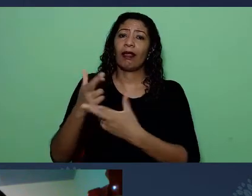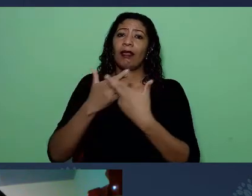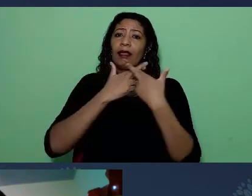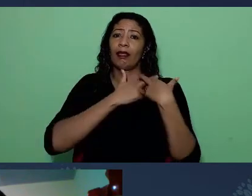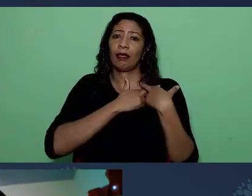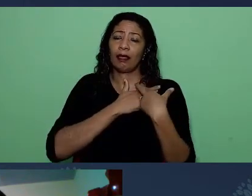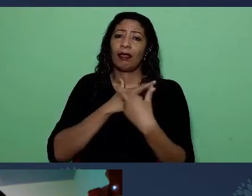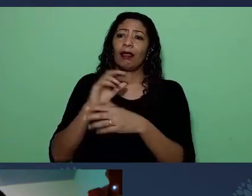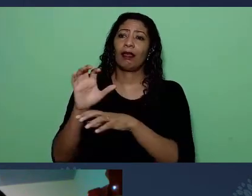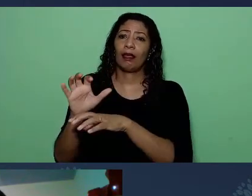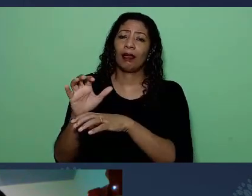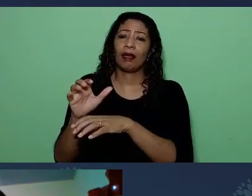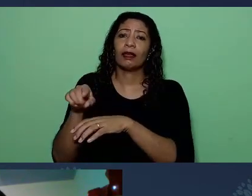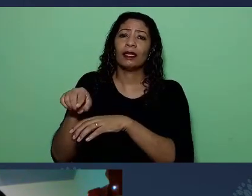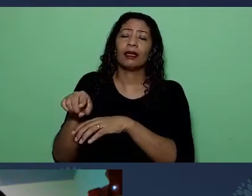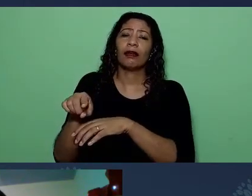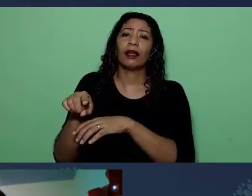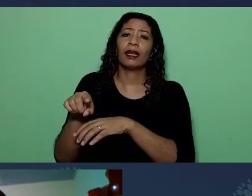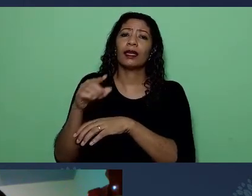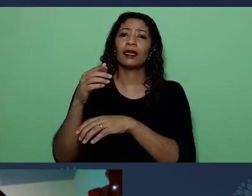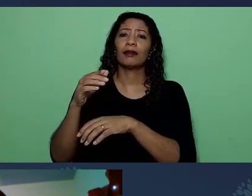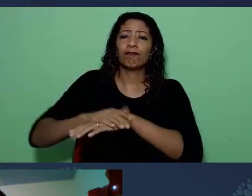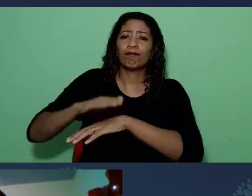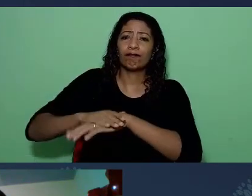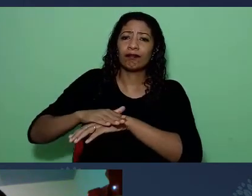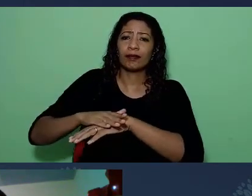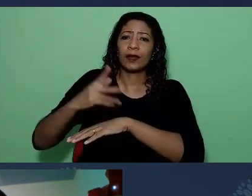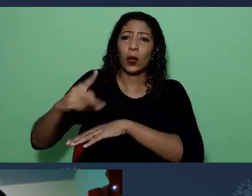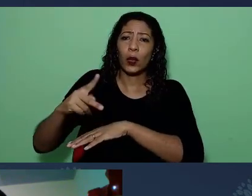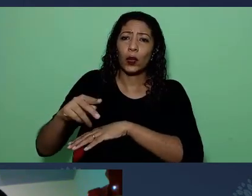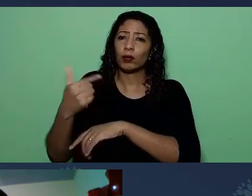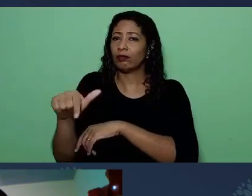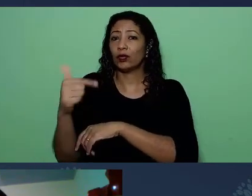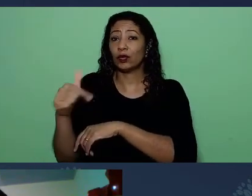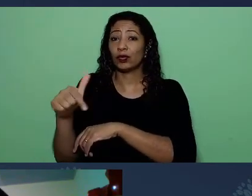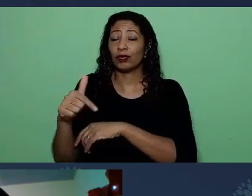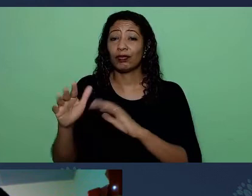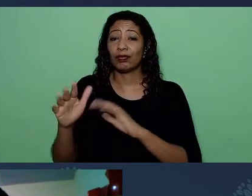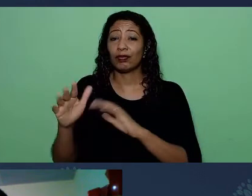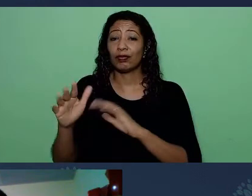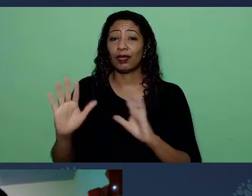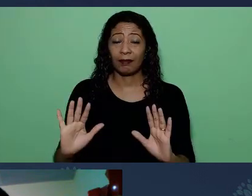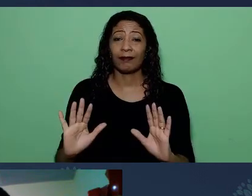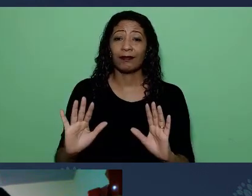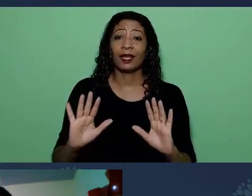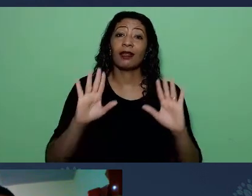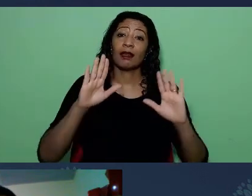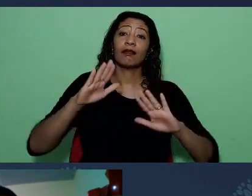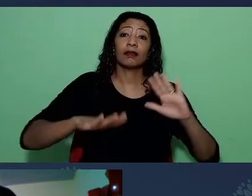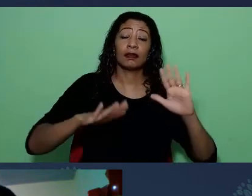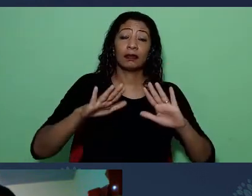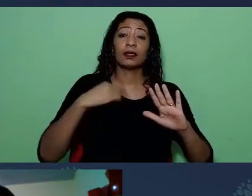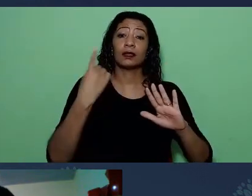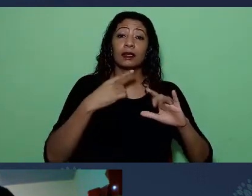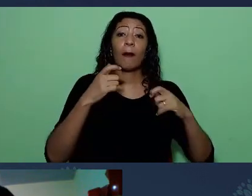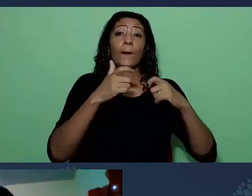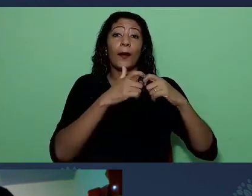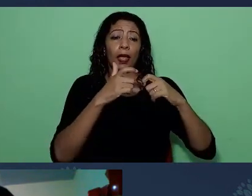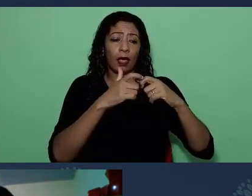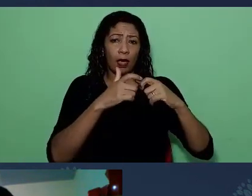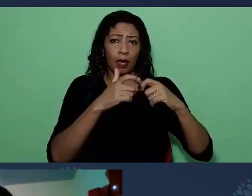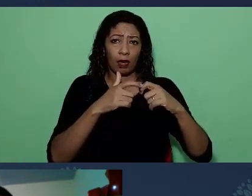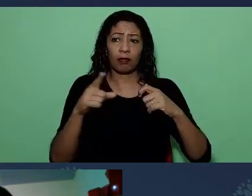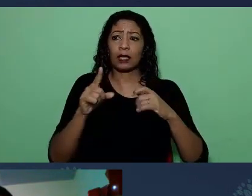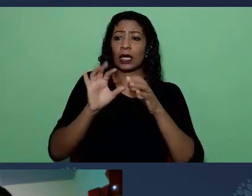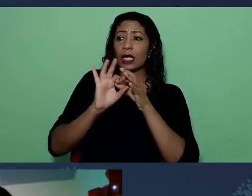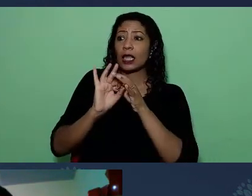hora que há uma impossibilidade real de nós médicos e vocês fisioterapeutas, da gente querer essa